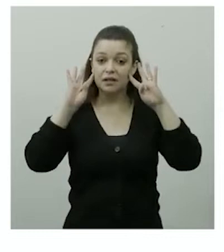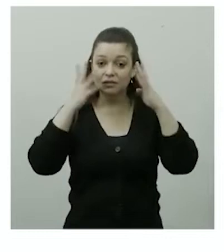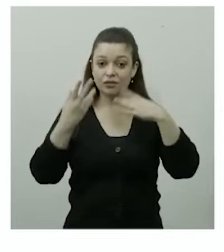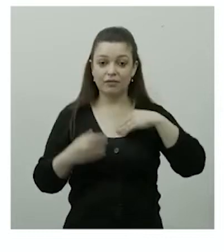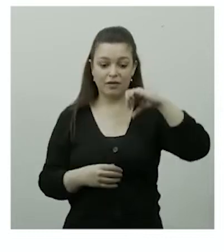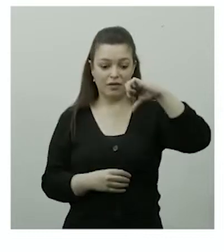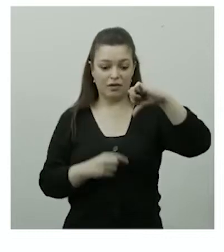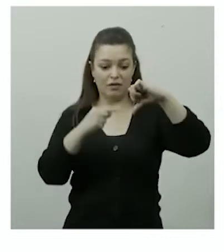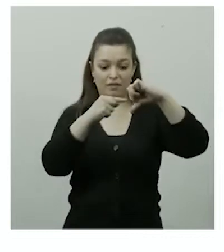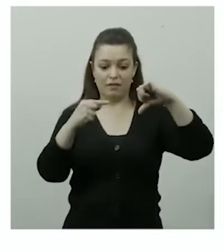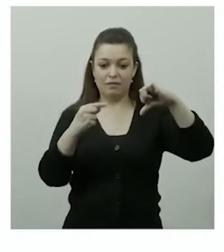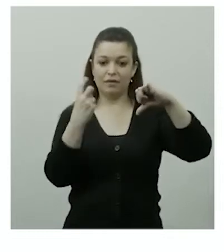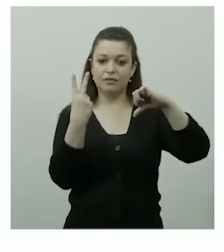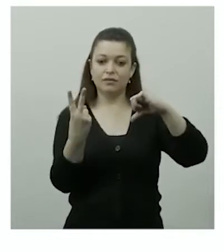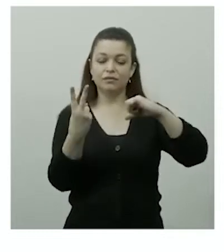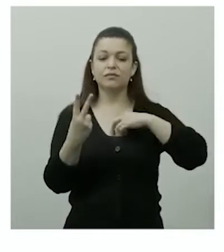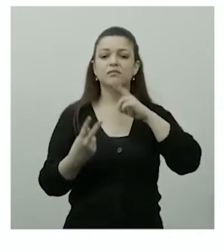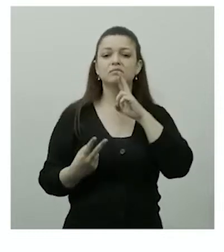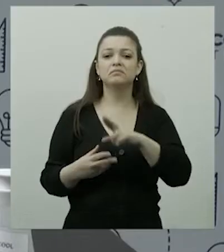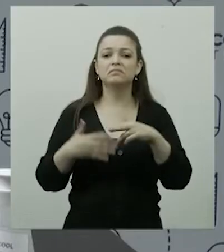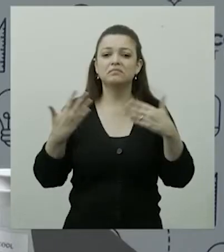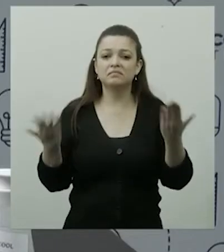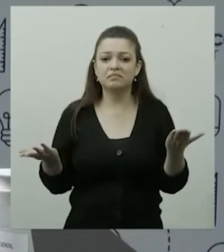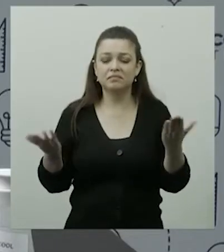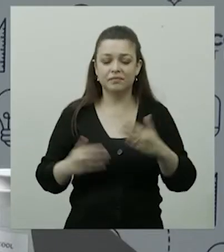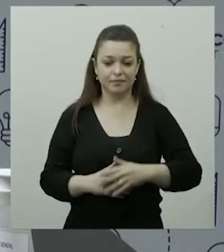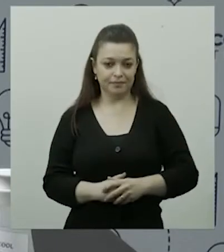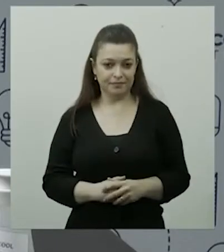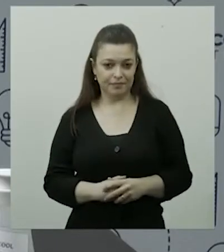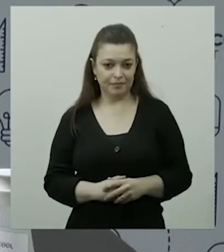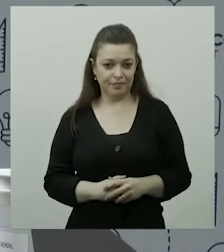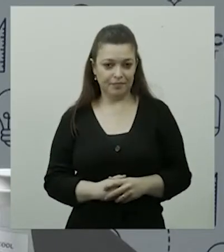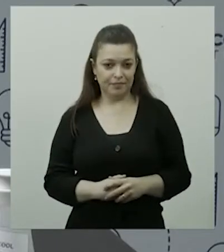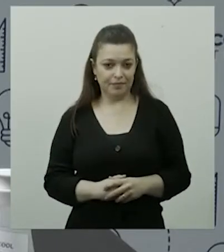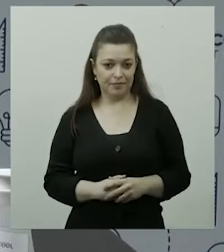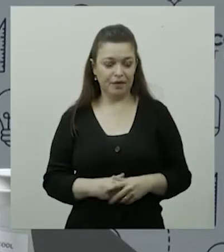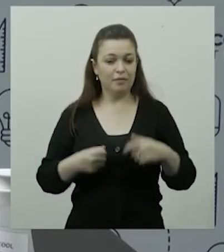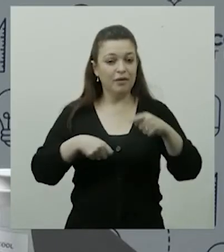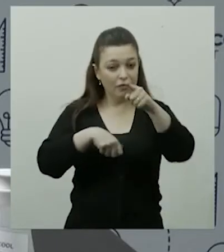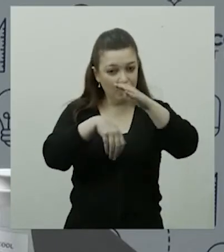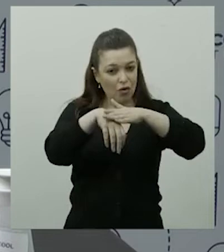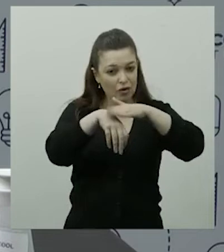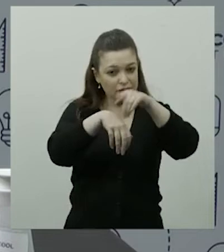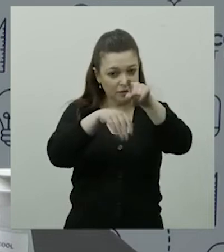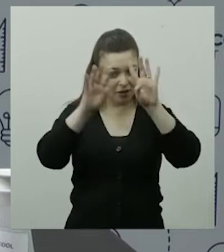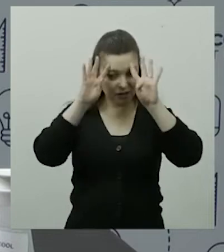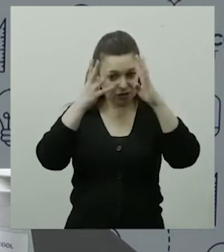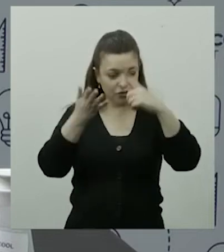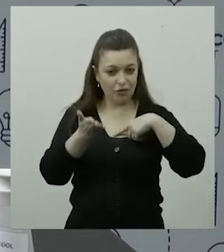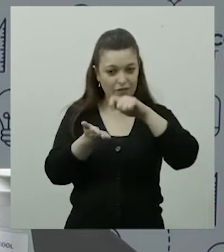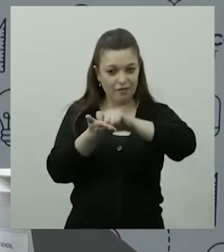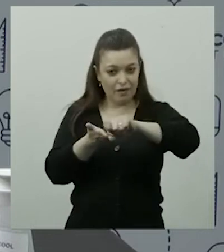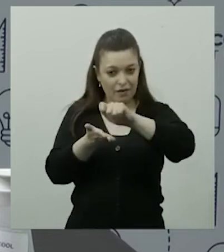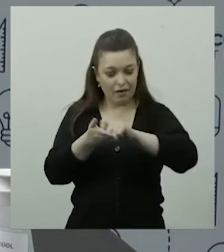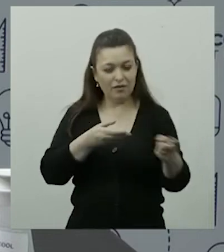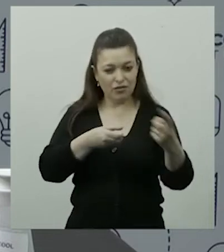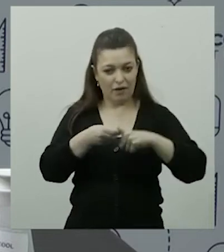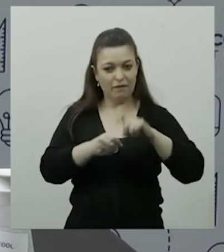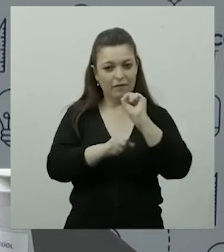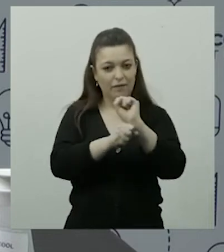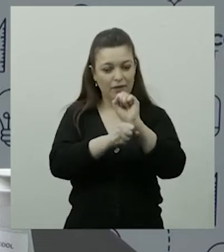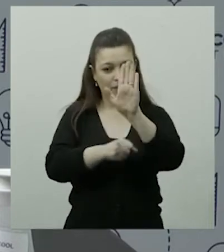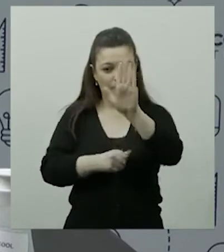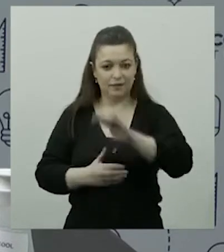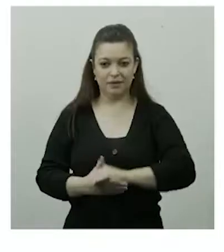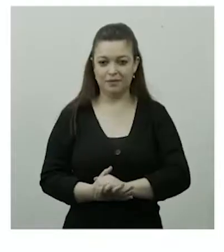9 menos 2. Só que dessa vez, eu vou deixar vocês resolverem no caderno e eu já volto com